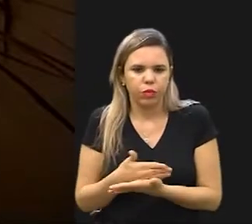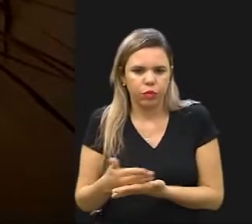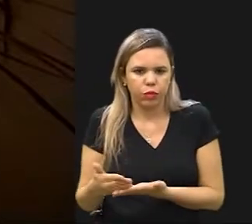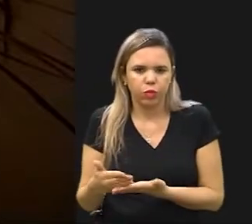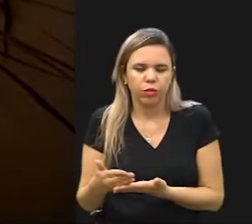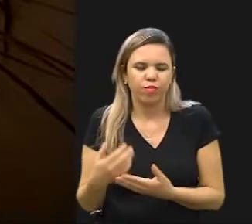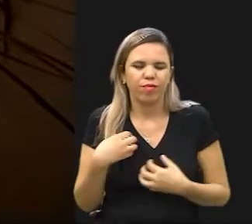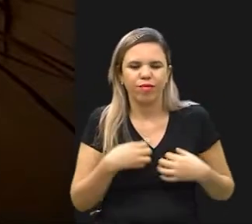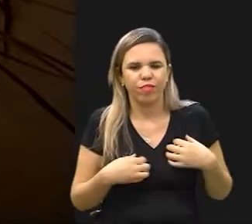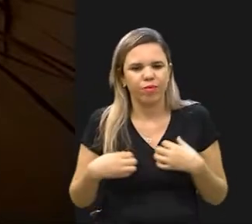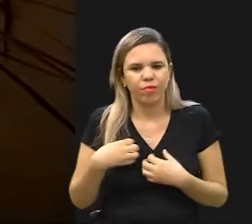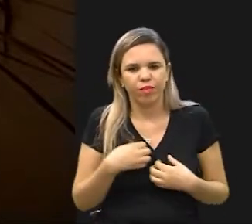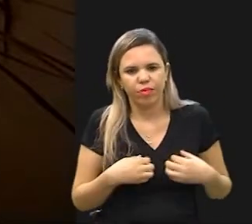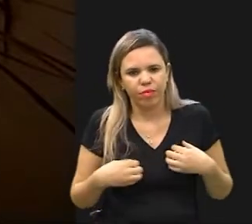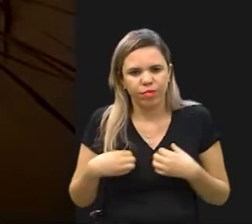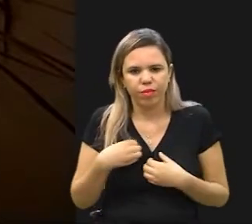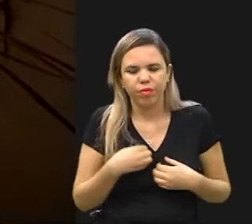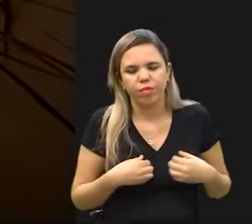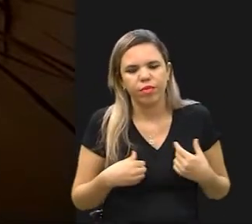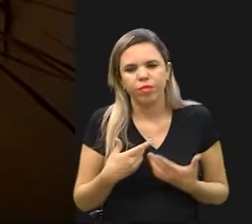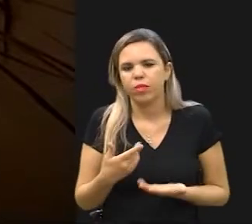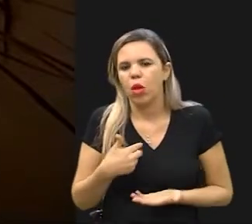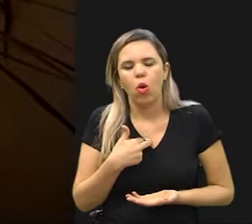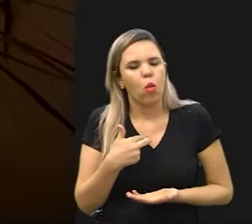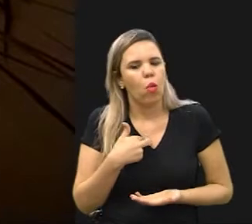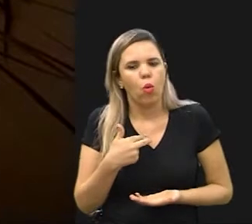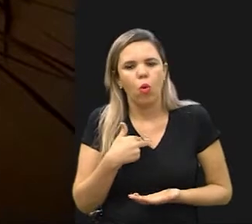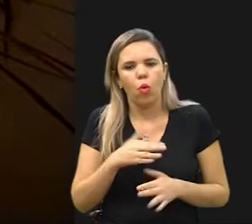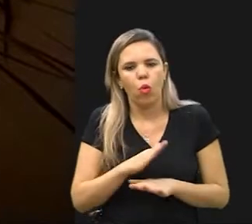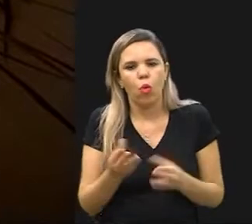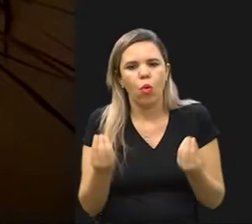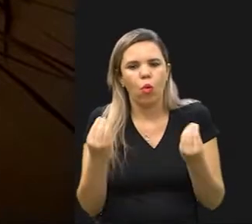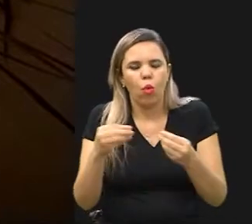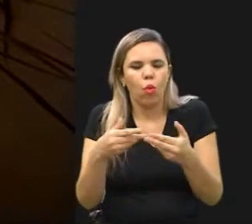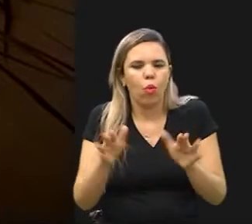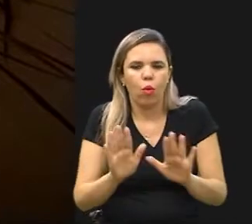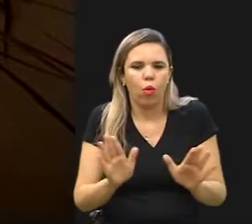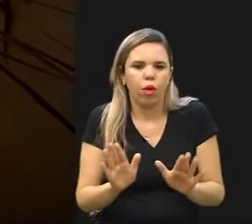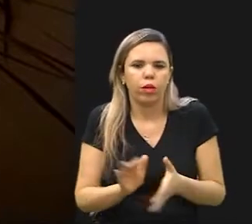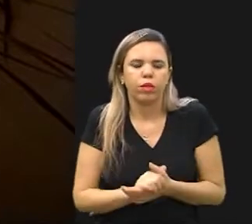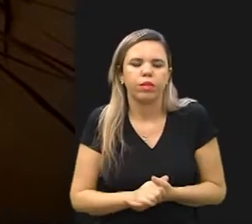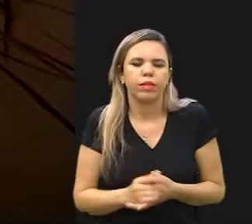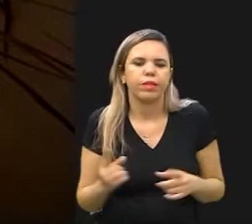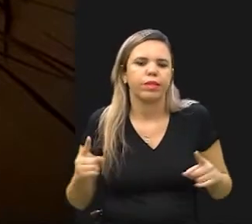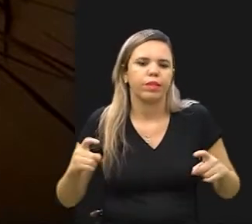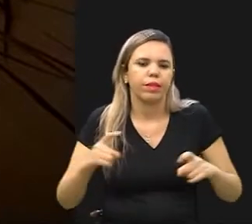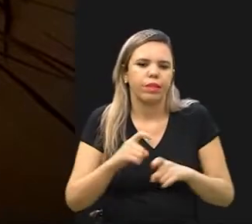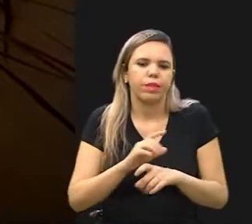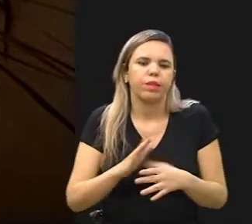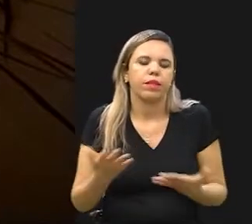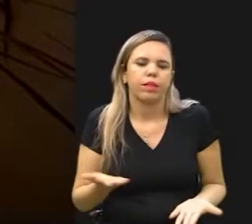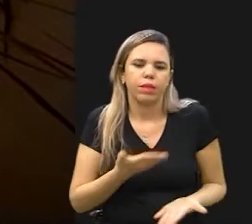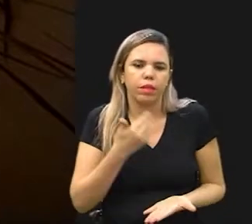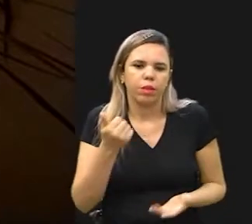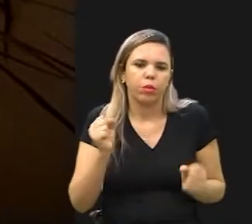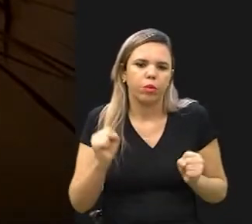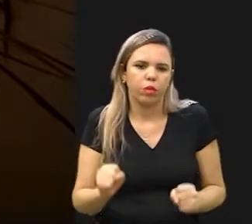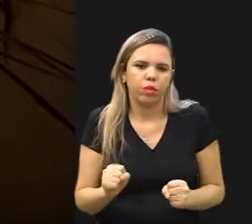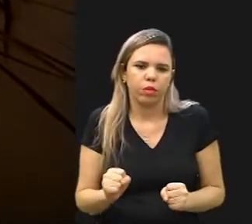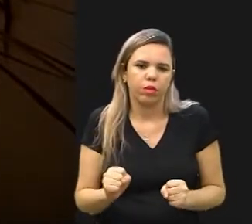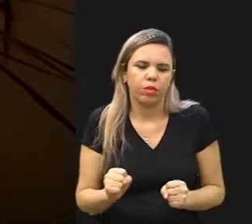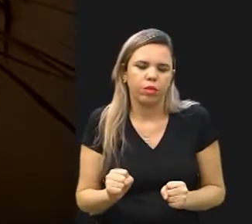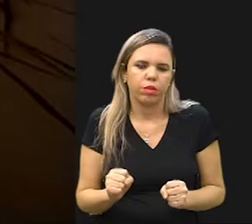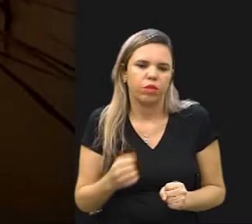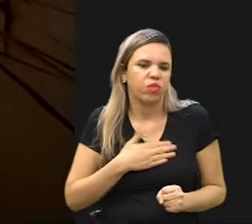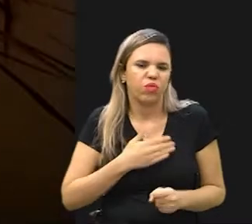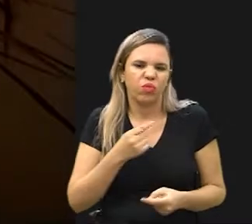eu comecei a me incomodar com essa situação de que eu não podia colocar algumas coisas ali com as minhocas. Ou melhor,